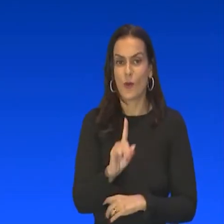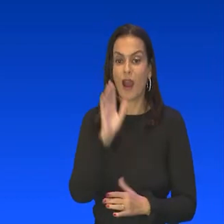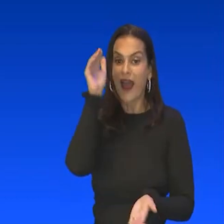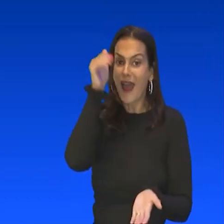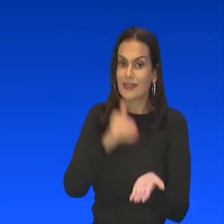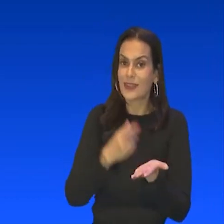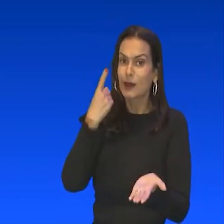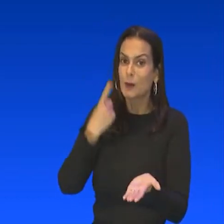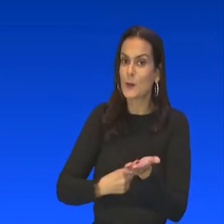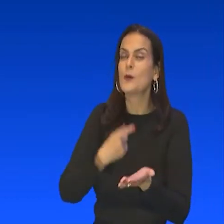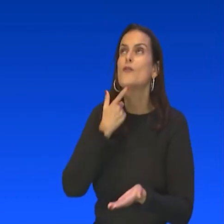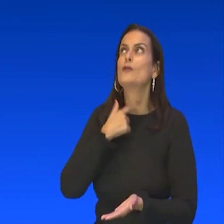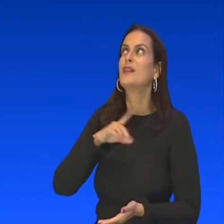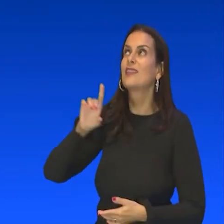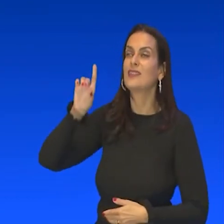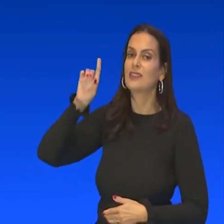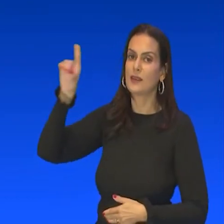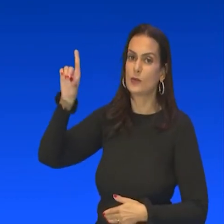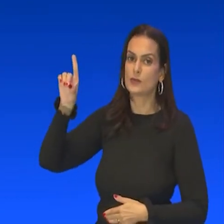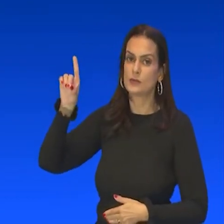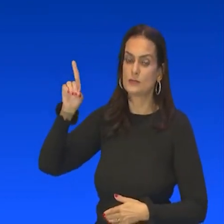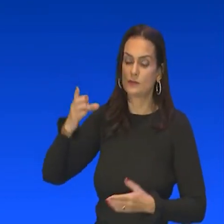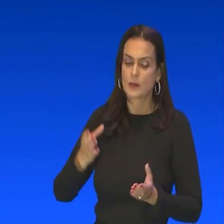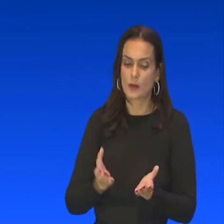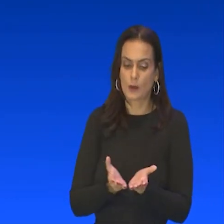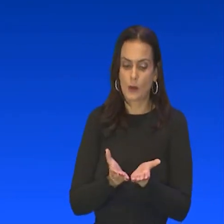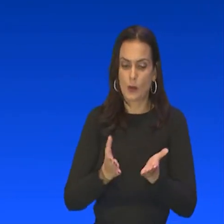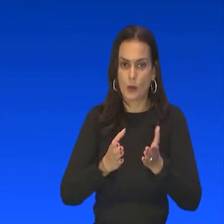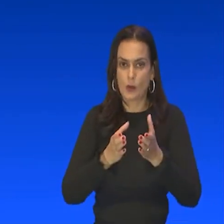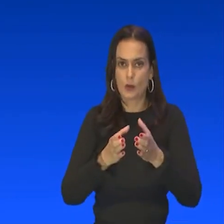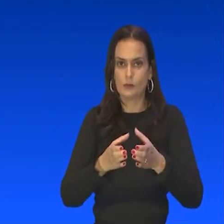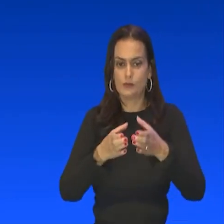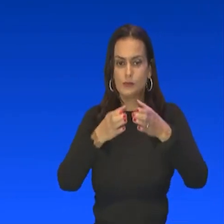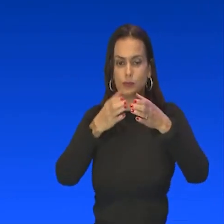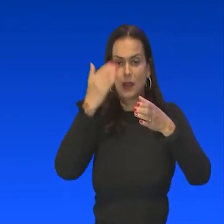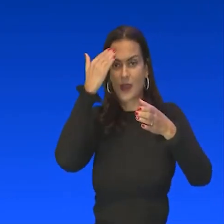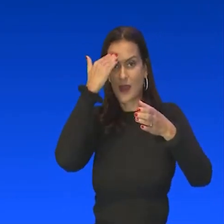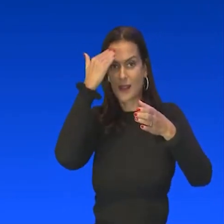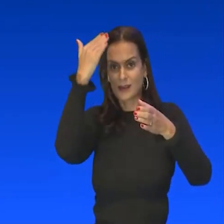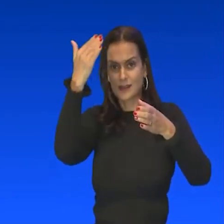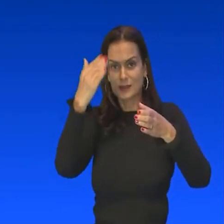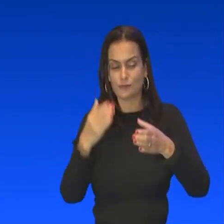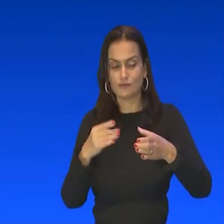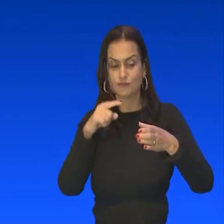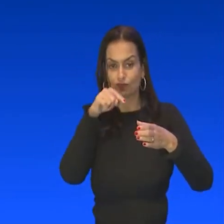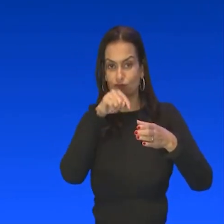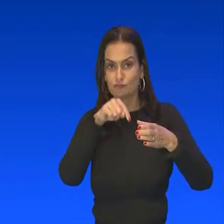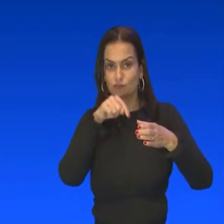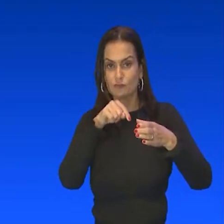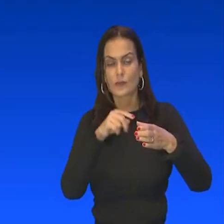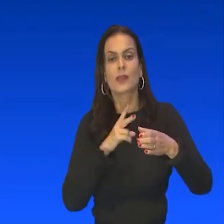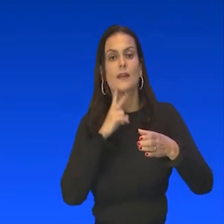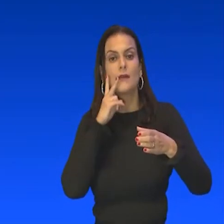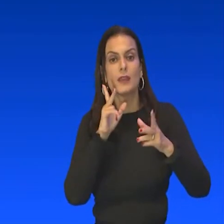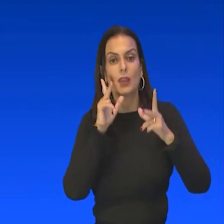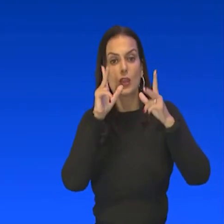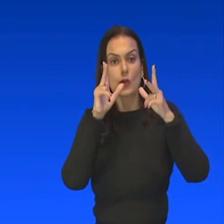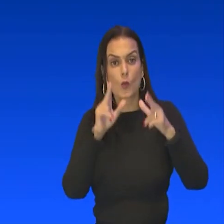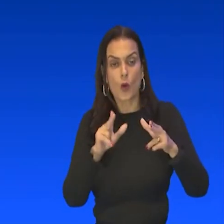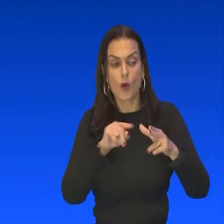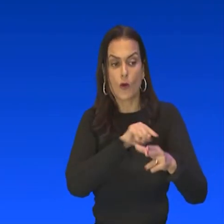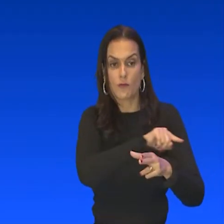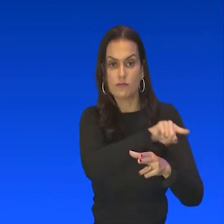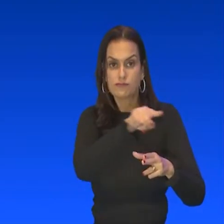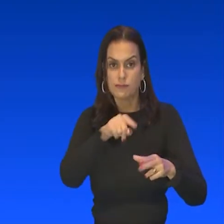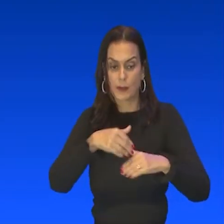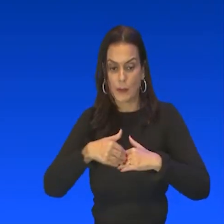reino de Deus. E tomando um cálice, e havendo dado graças, disse: Recebei e reparti entre vós, pois vos digo